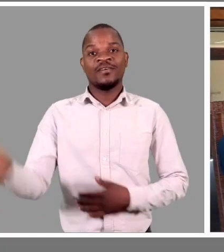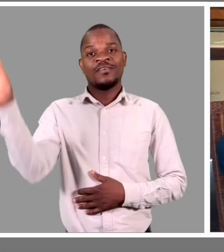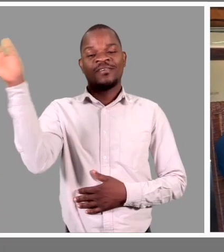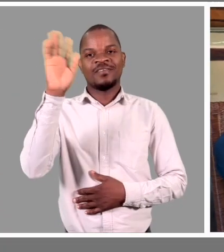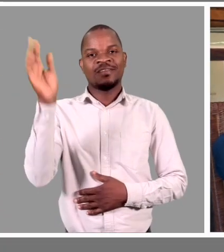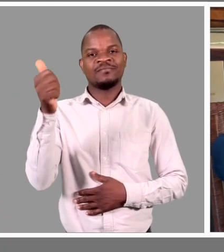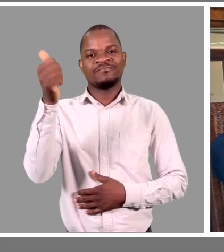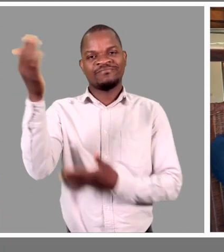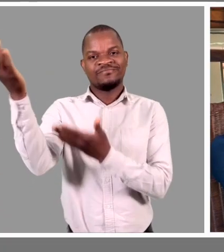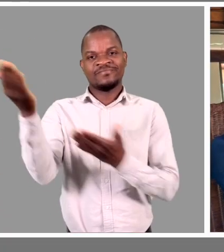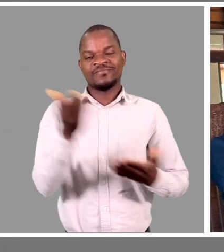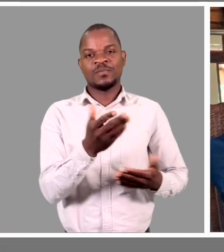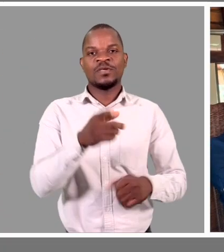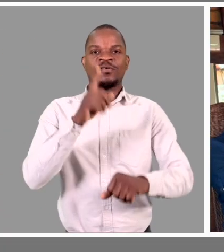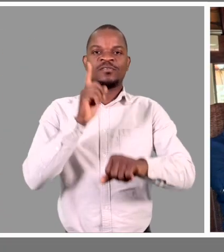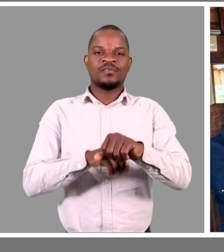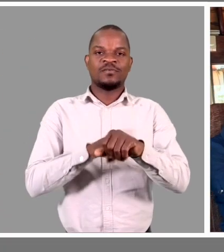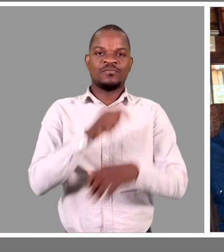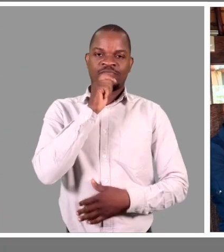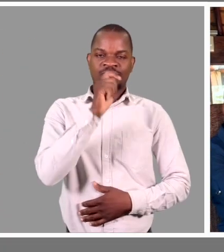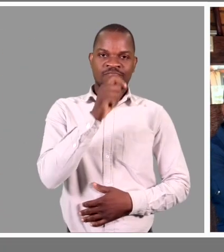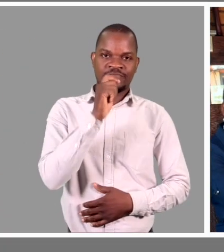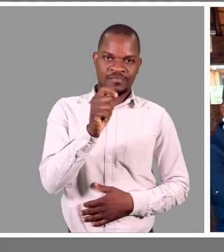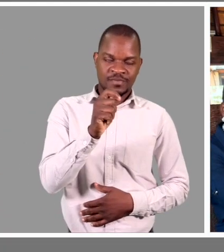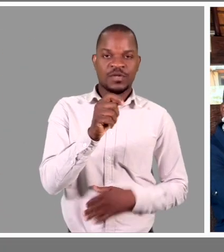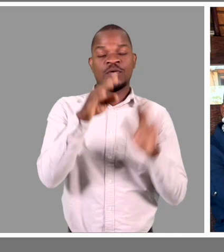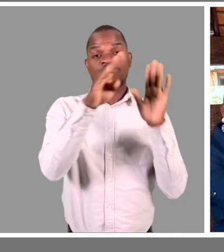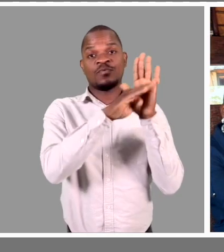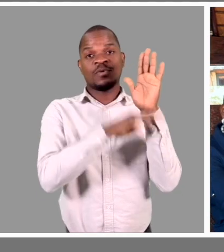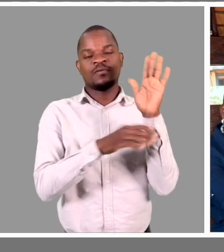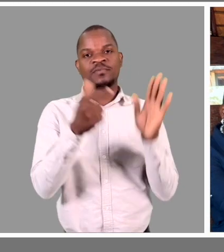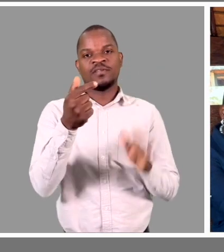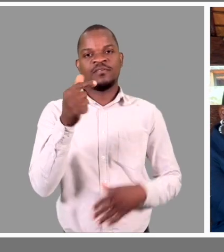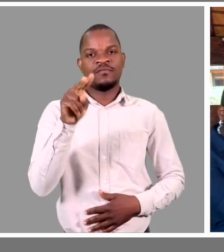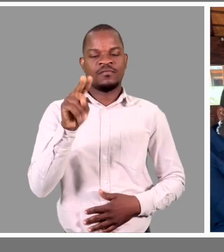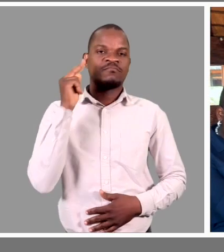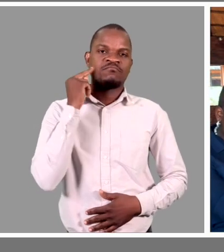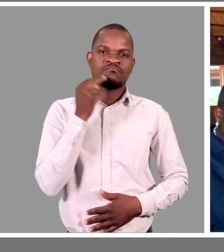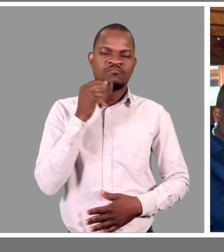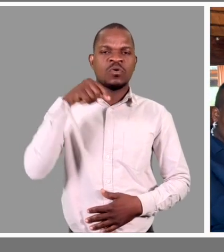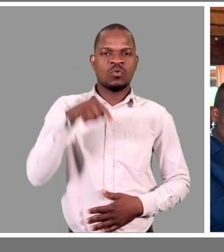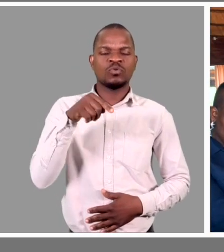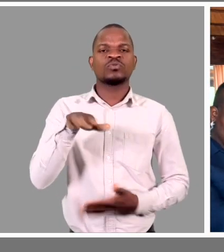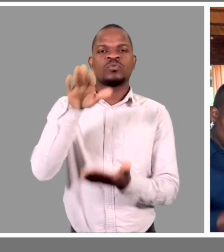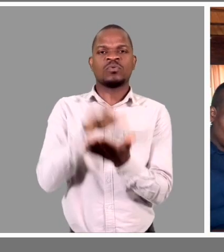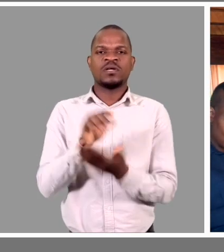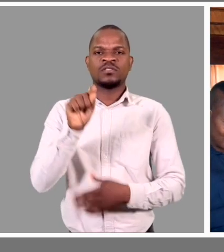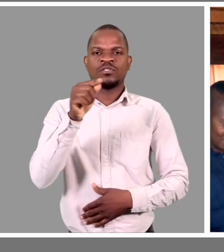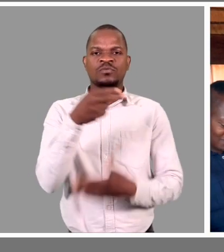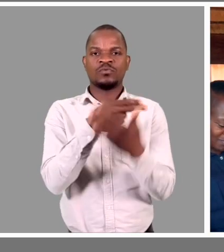Olá, sejam bem-vindos ao espaço de entrevista no programa da TV Surdo, hoje concretamente no distrito de Puan,